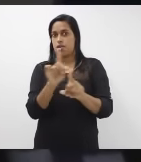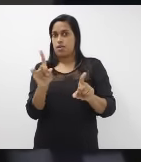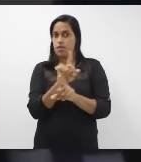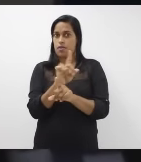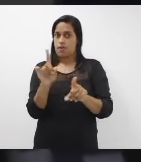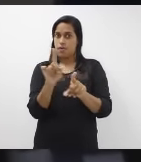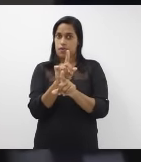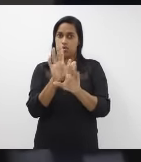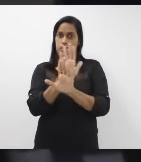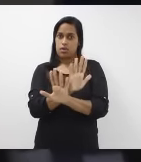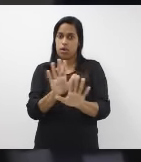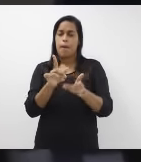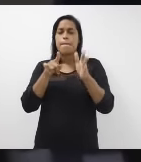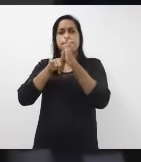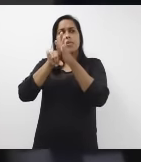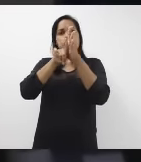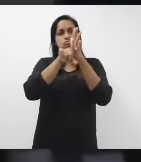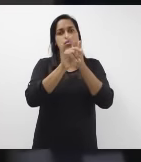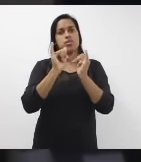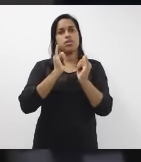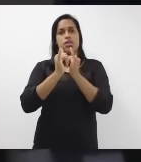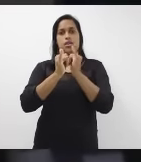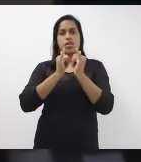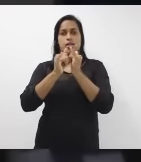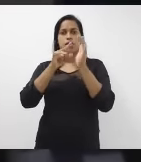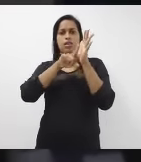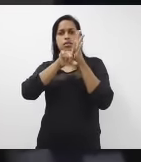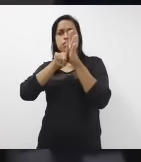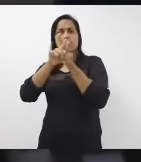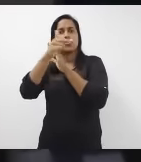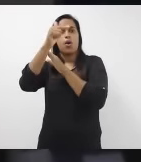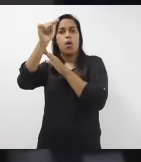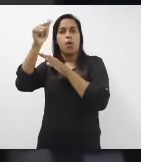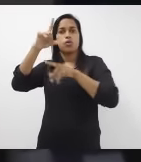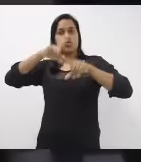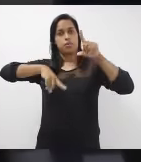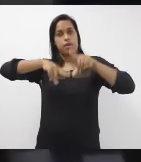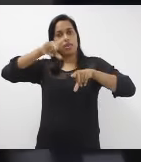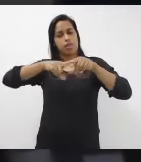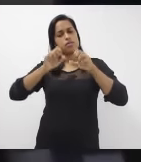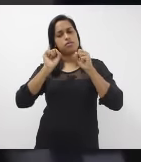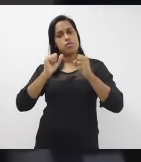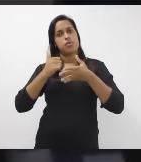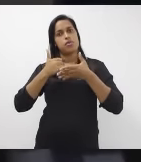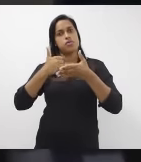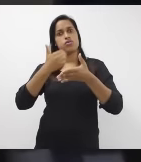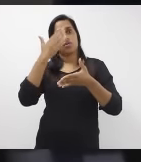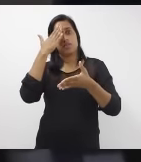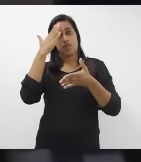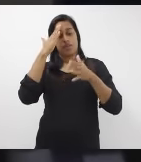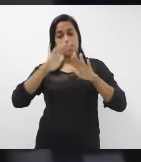ambiente virtual. Pesquisem na internet, pesquisem em outros materiais que possam lhe ajudar a compreender